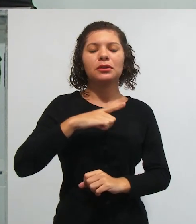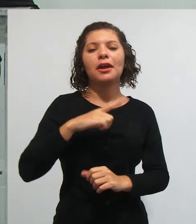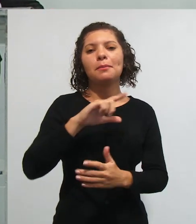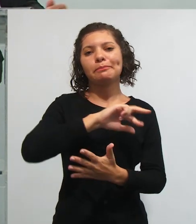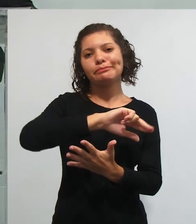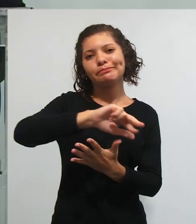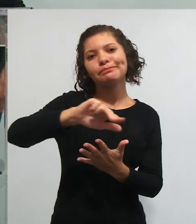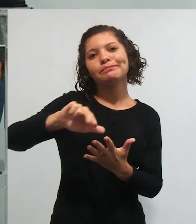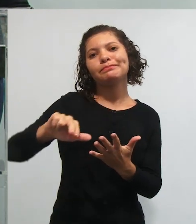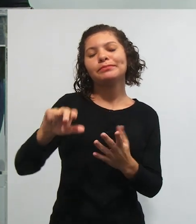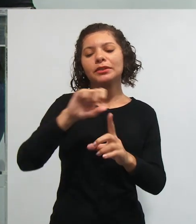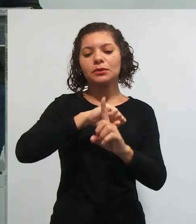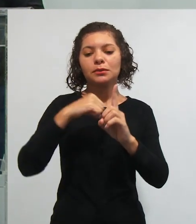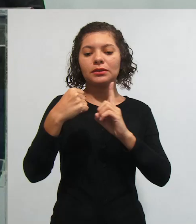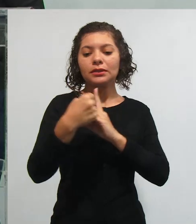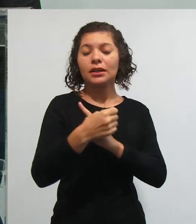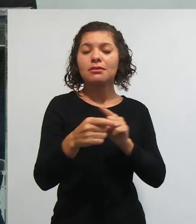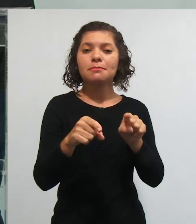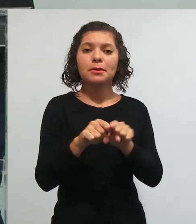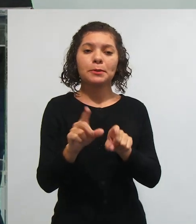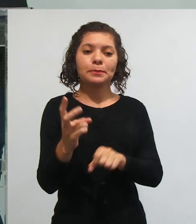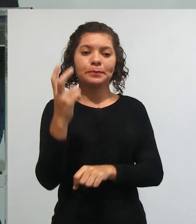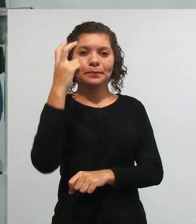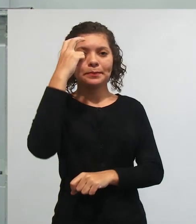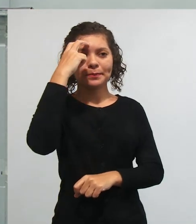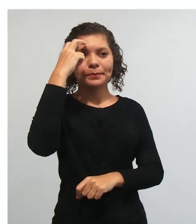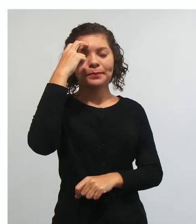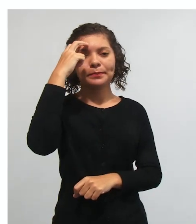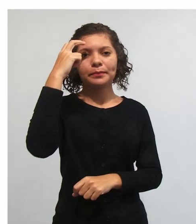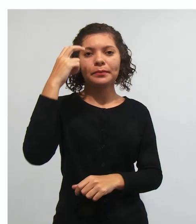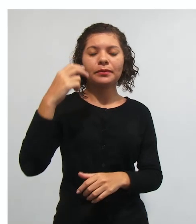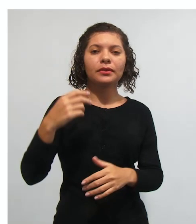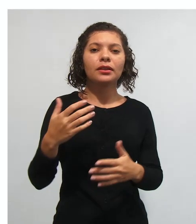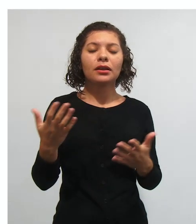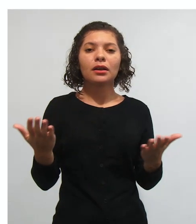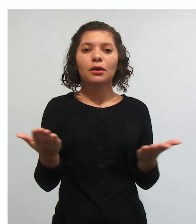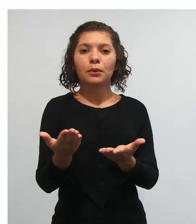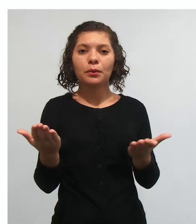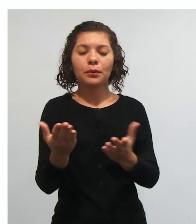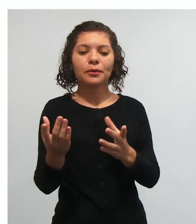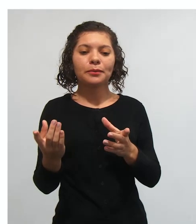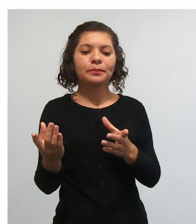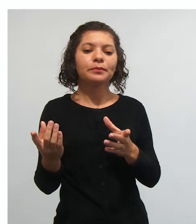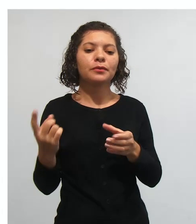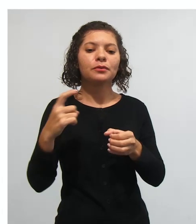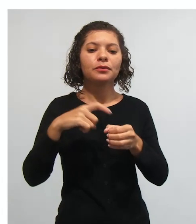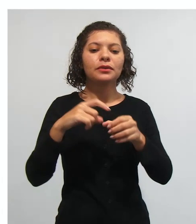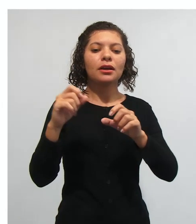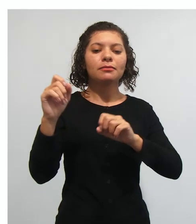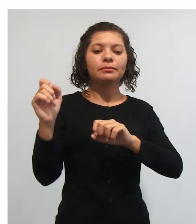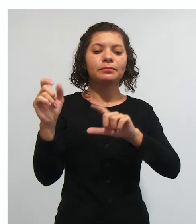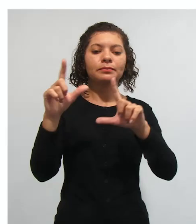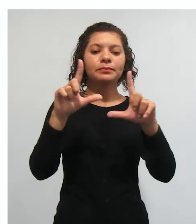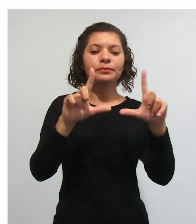culturais vamos avançar vamos nos slides E aí nós temos o quê que falar que